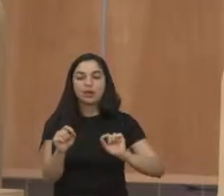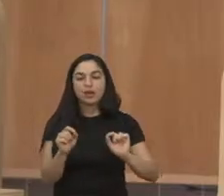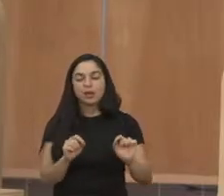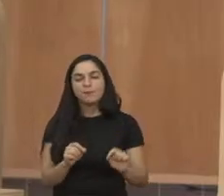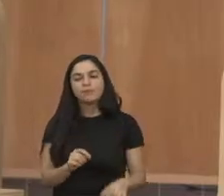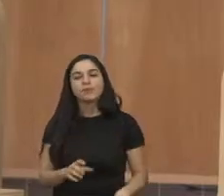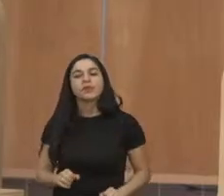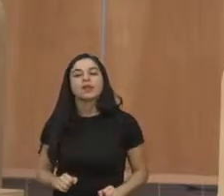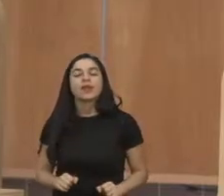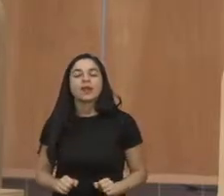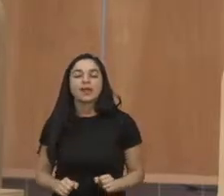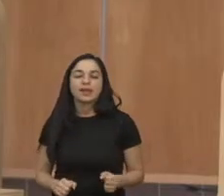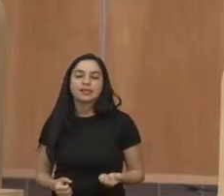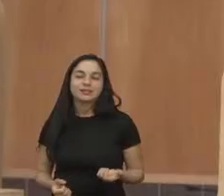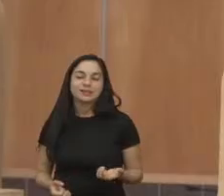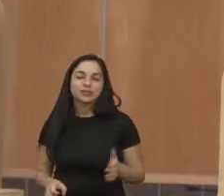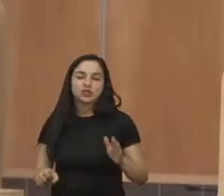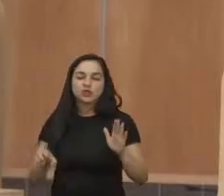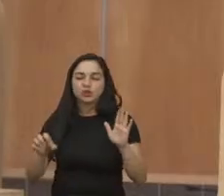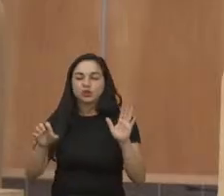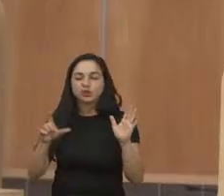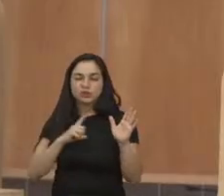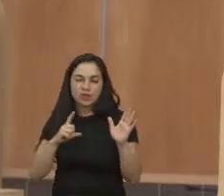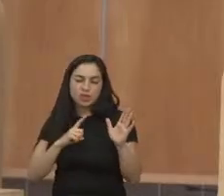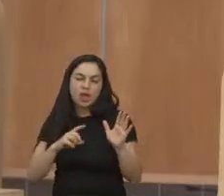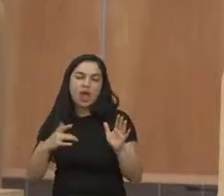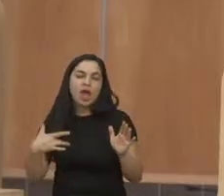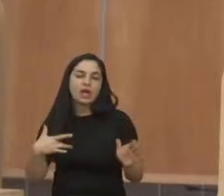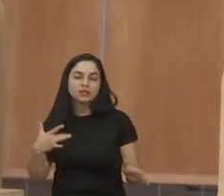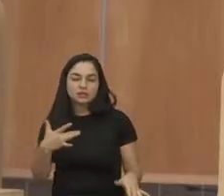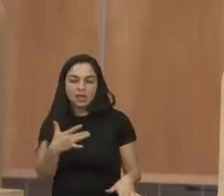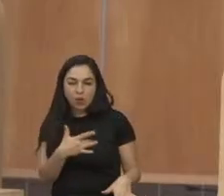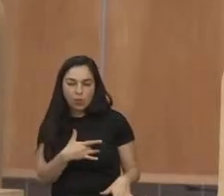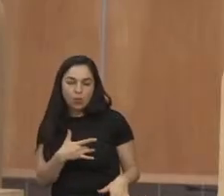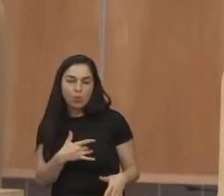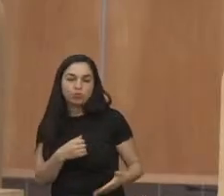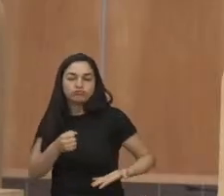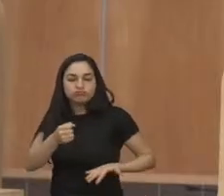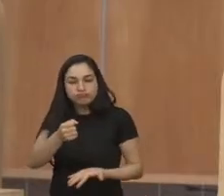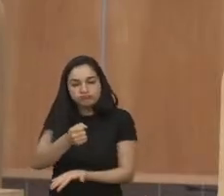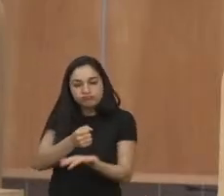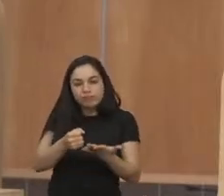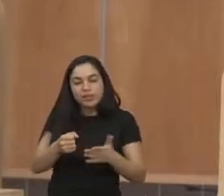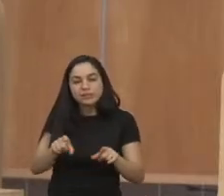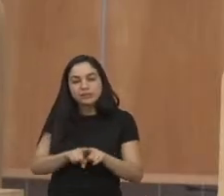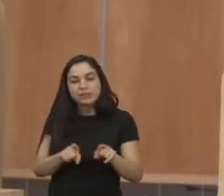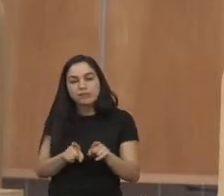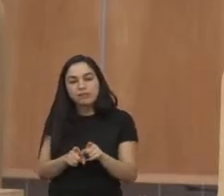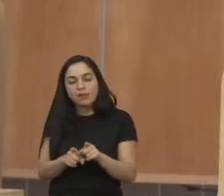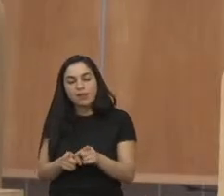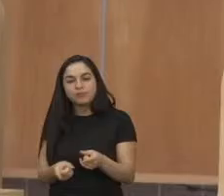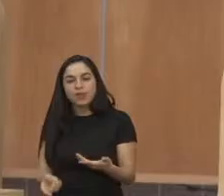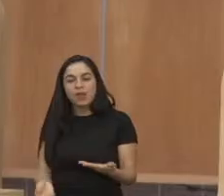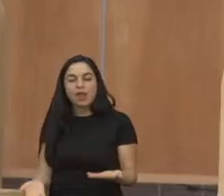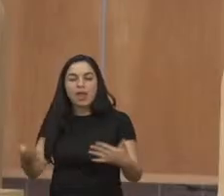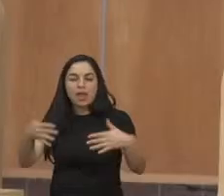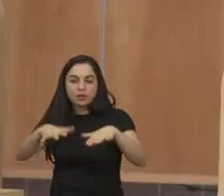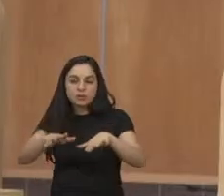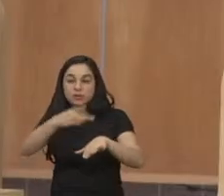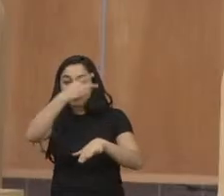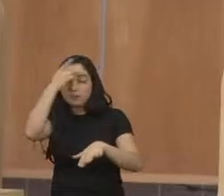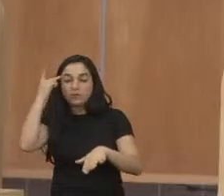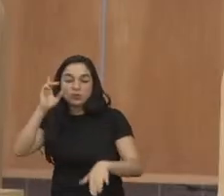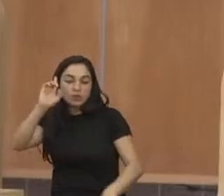integridade estrutural, a saúde pública ou a inclusão de pessoas com deficiência. Então, você vê que é um trabalho aqui